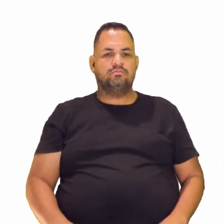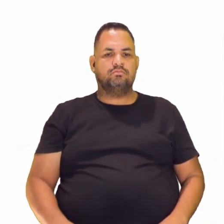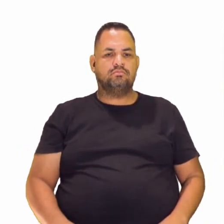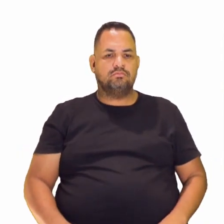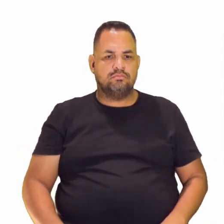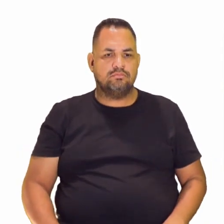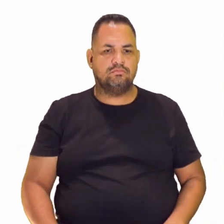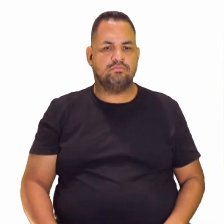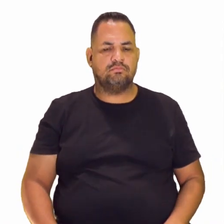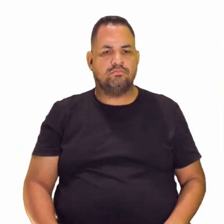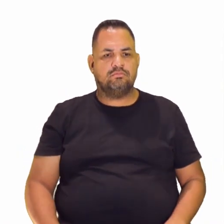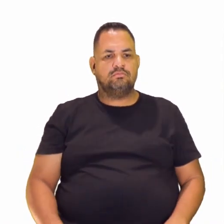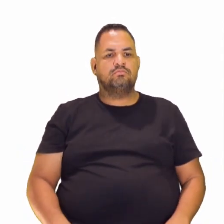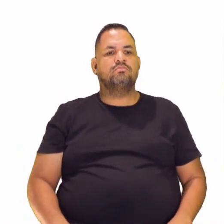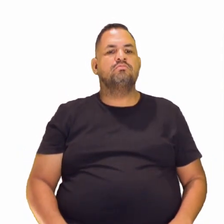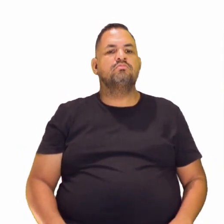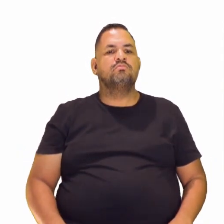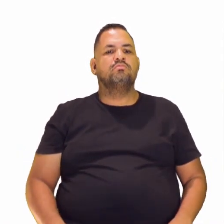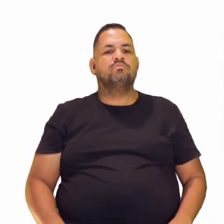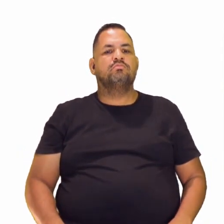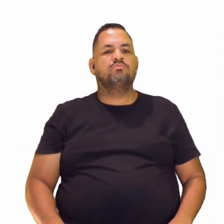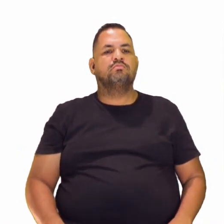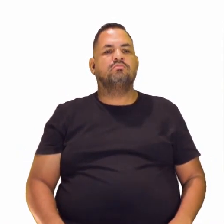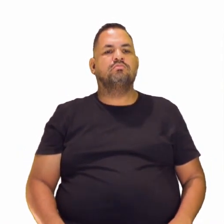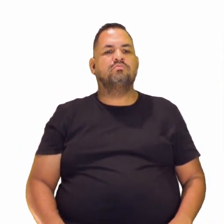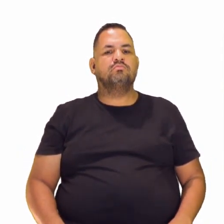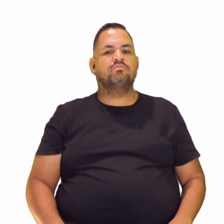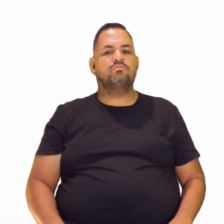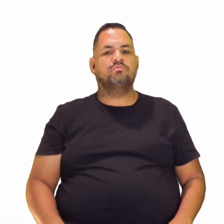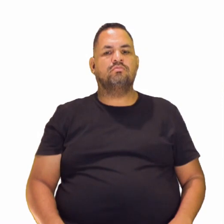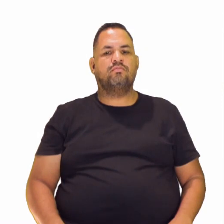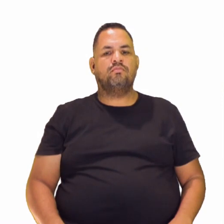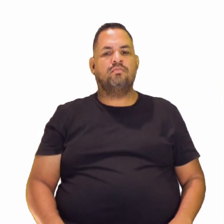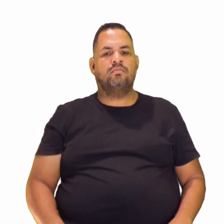aqui, uma outra amostra.